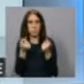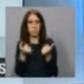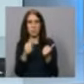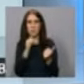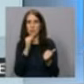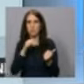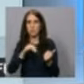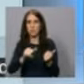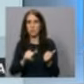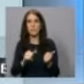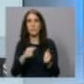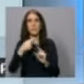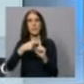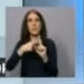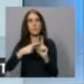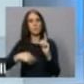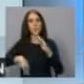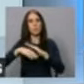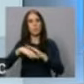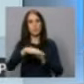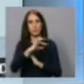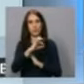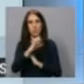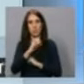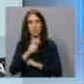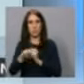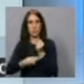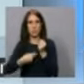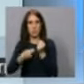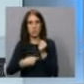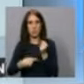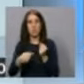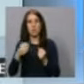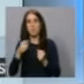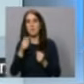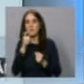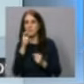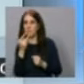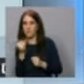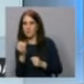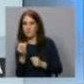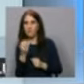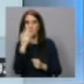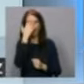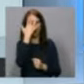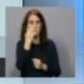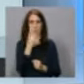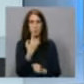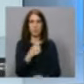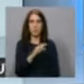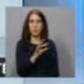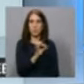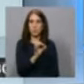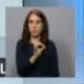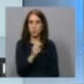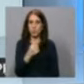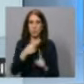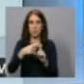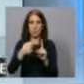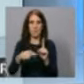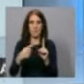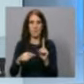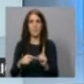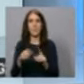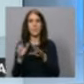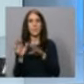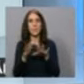Algarve. Temperaturas máximas da ordem dos 18 graus no Alentejo, Faro a chegar aos 20, Setúbal com 18 graus Celsius. O vento